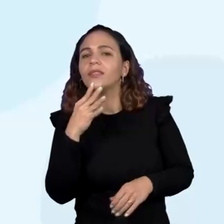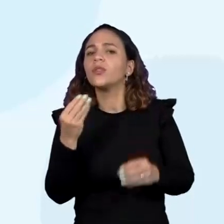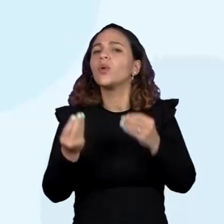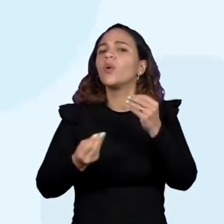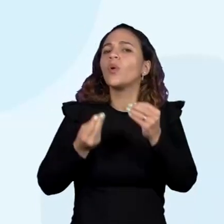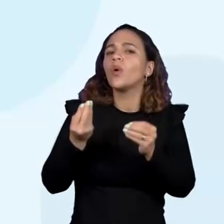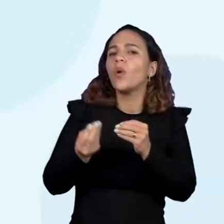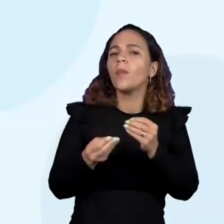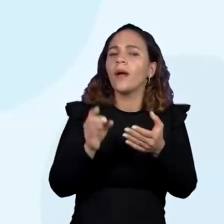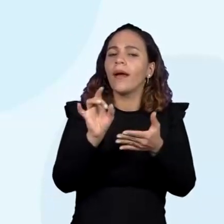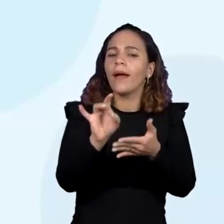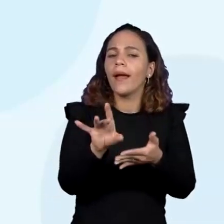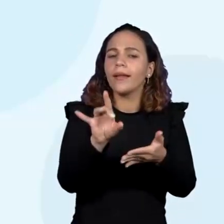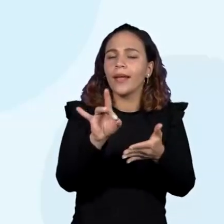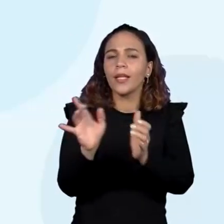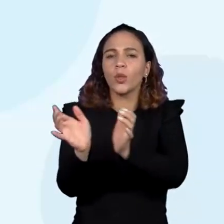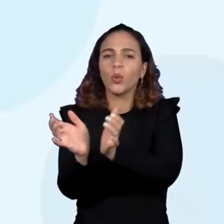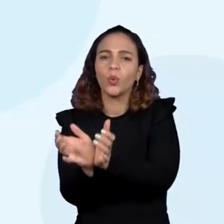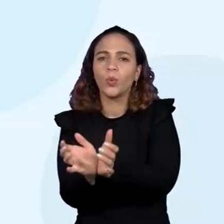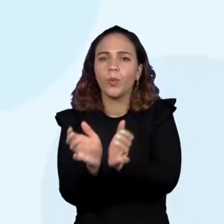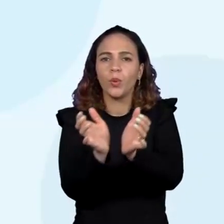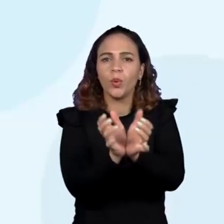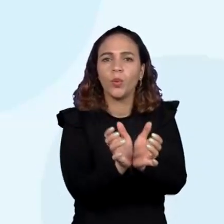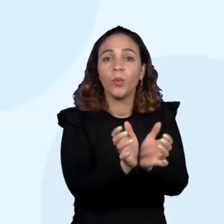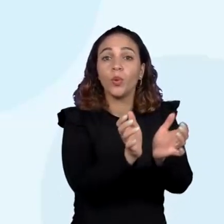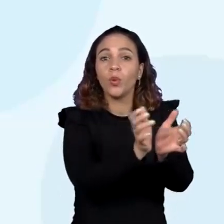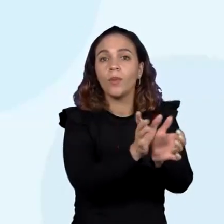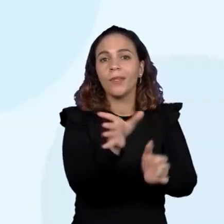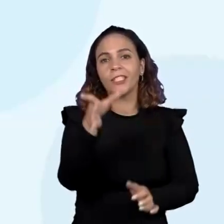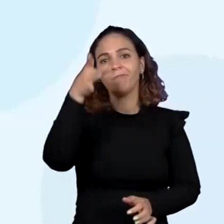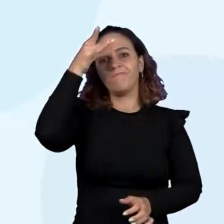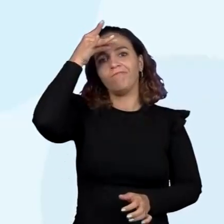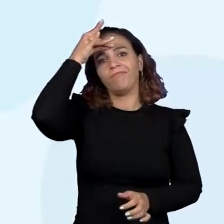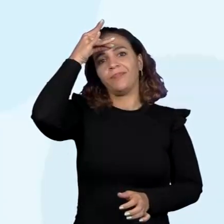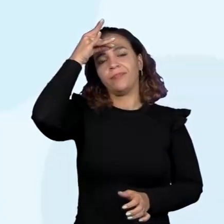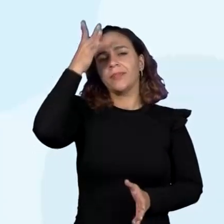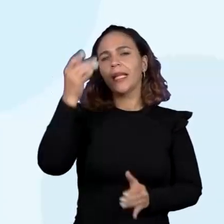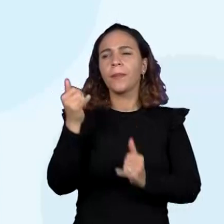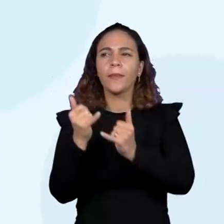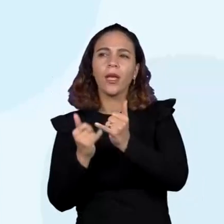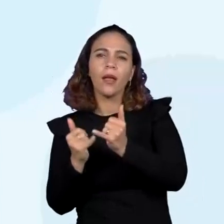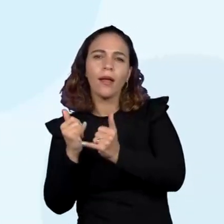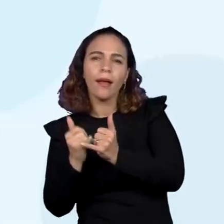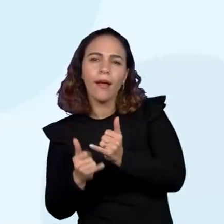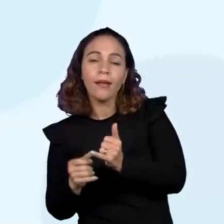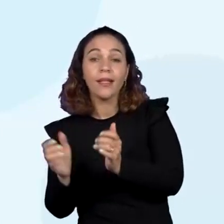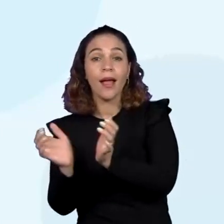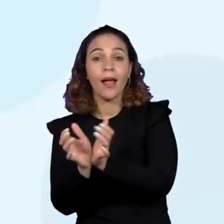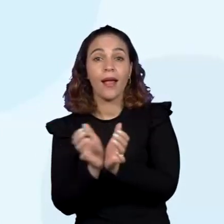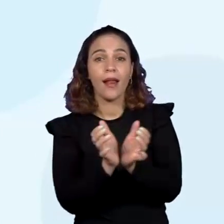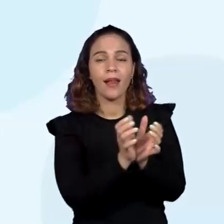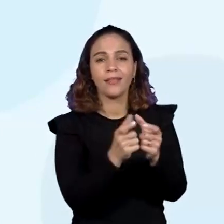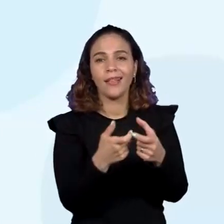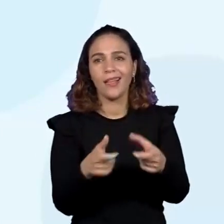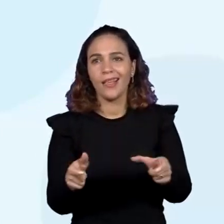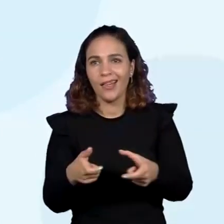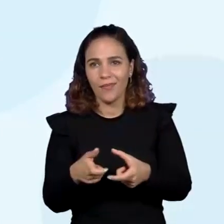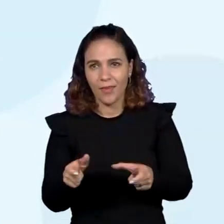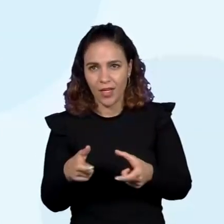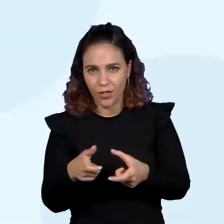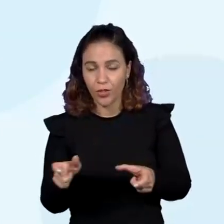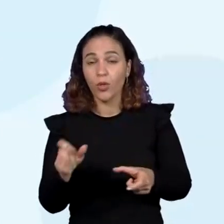de cada grupo de palavras, por semelhanças, por classe gramatical ou